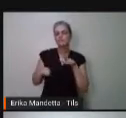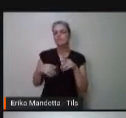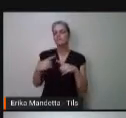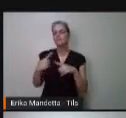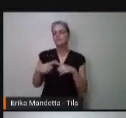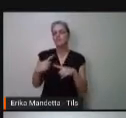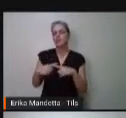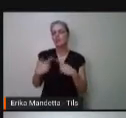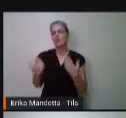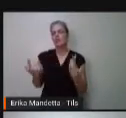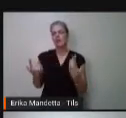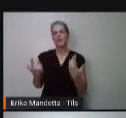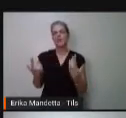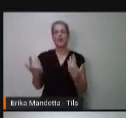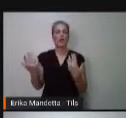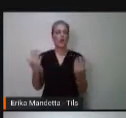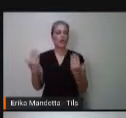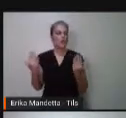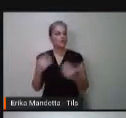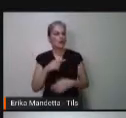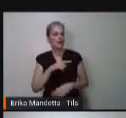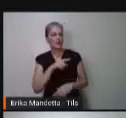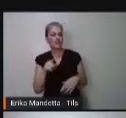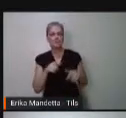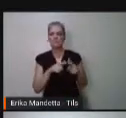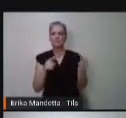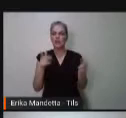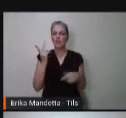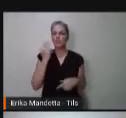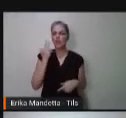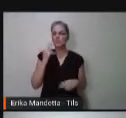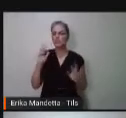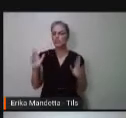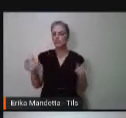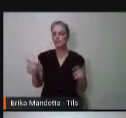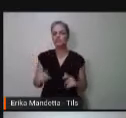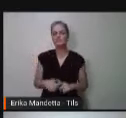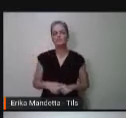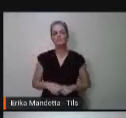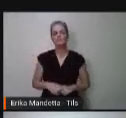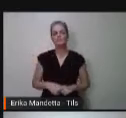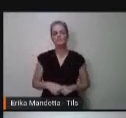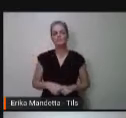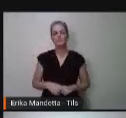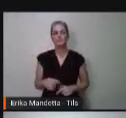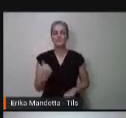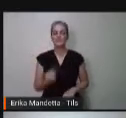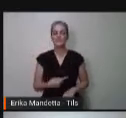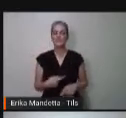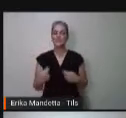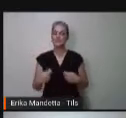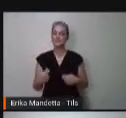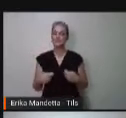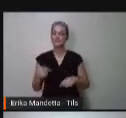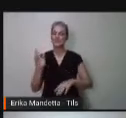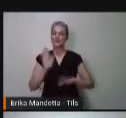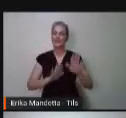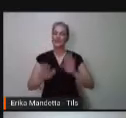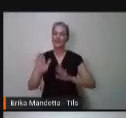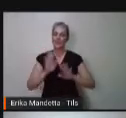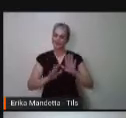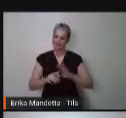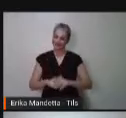é comparado ao corpo, ao padrão normal, a gente tem que ter um certo cuidado. Por quê? Porque o que